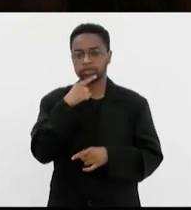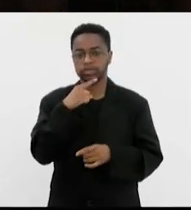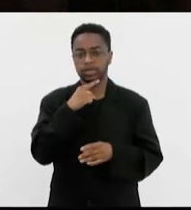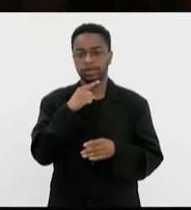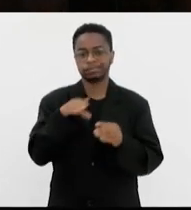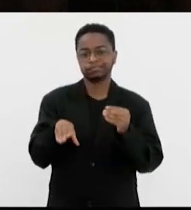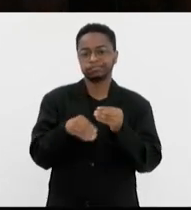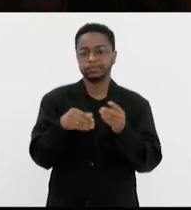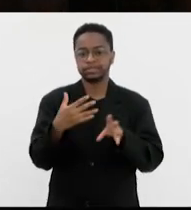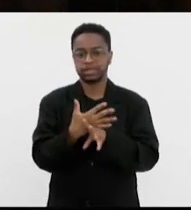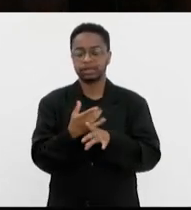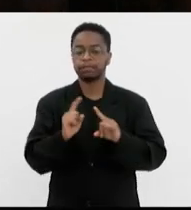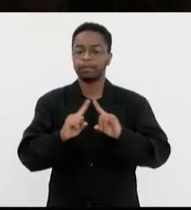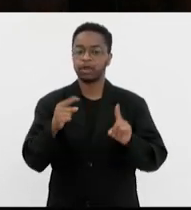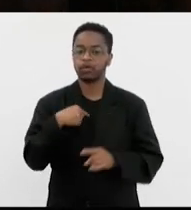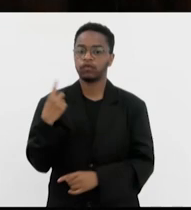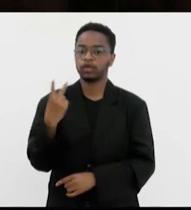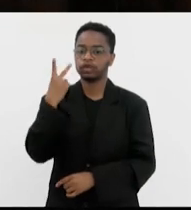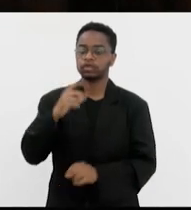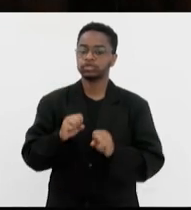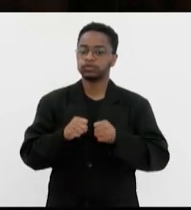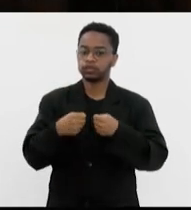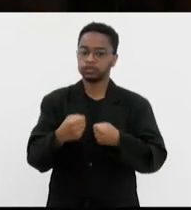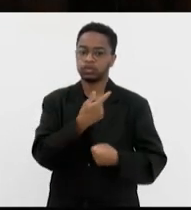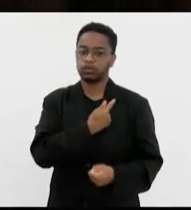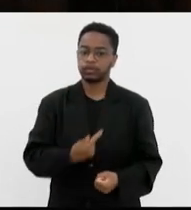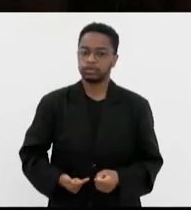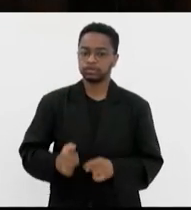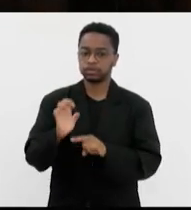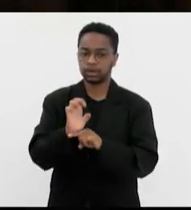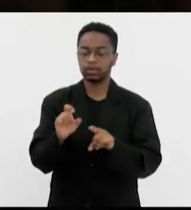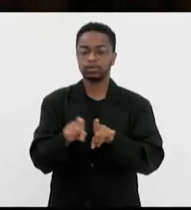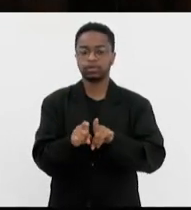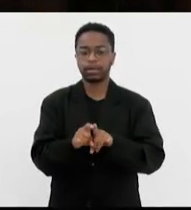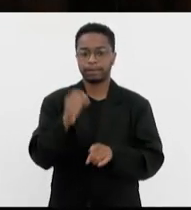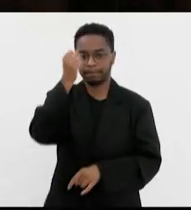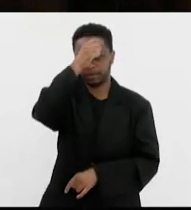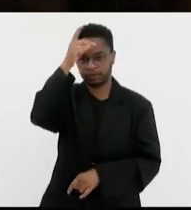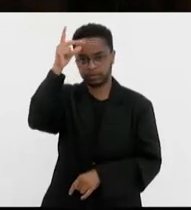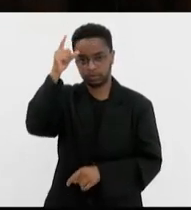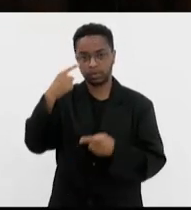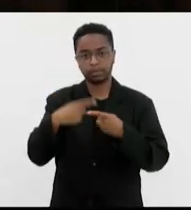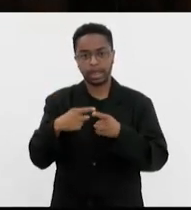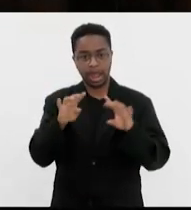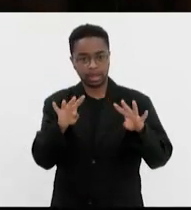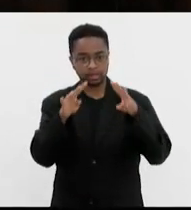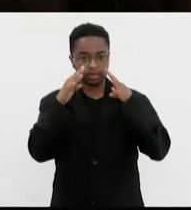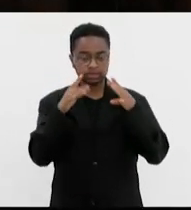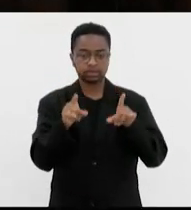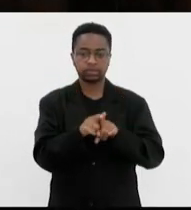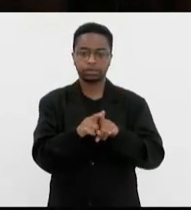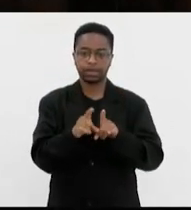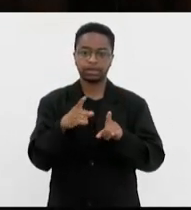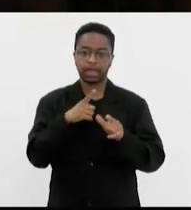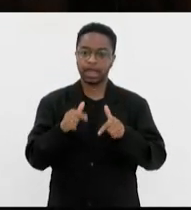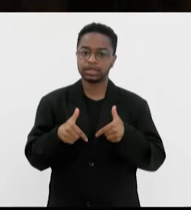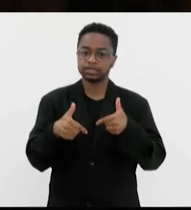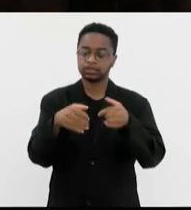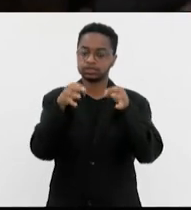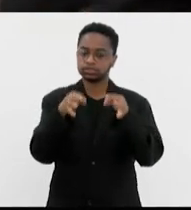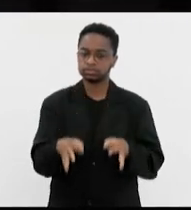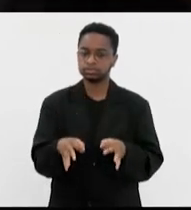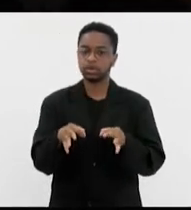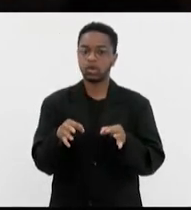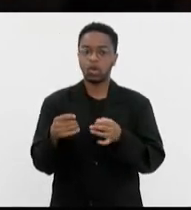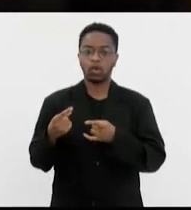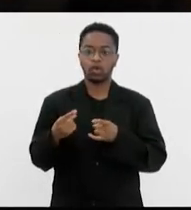Mas valorizo aqui o esforço tanto do governo do estado quanto na prefeitura, que tiveram aí ouvidos e ações concretas quanto àquilo que